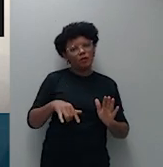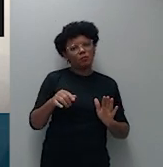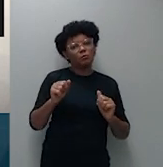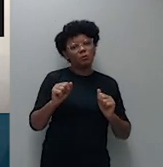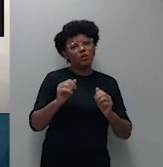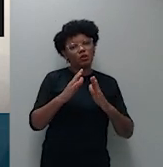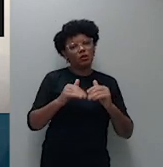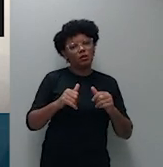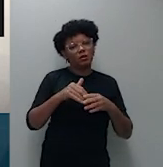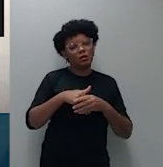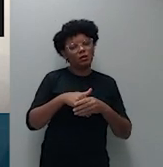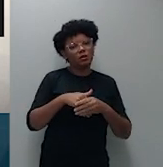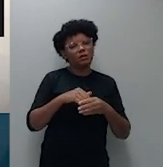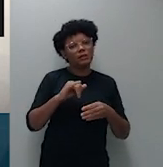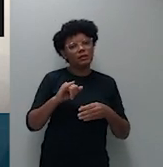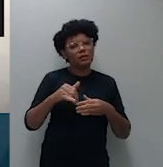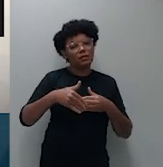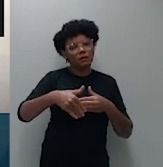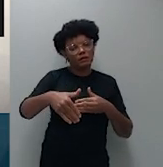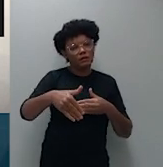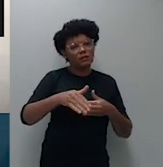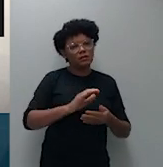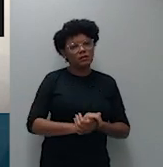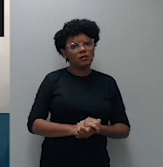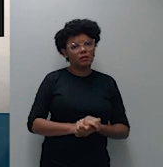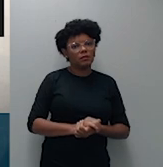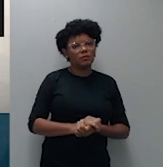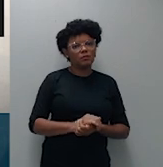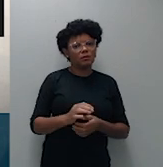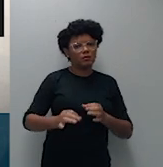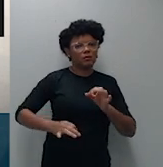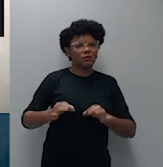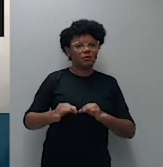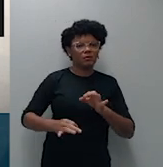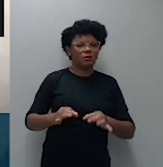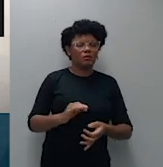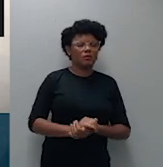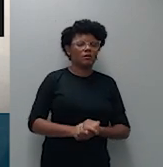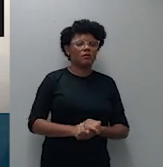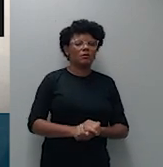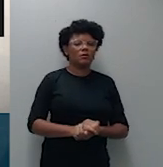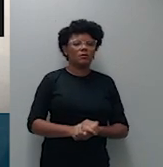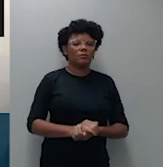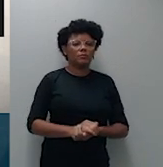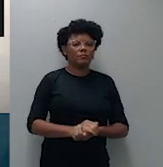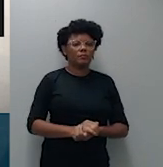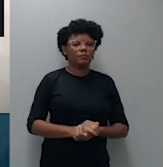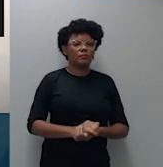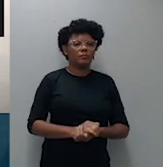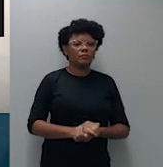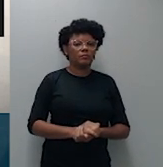queria vir para o julgamento com você